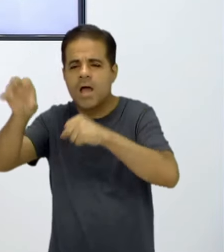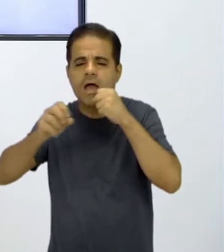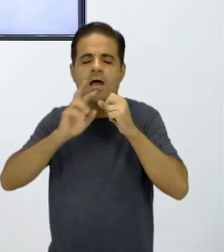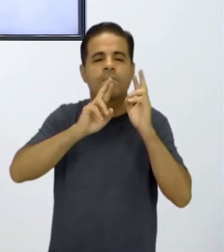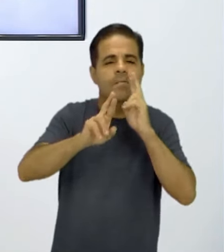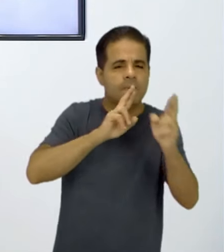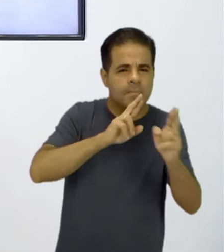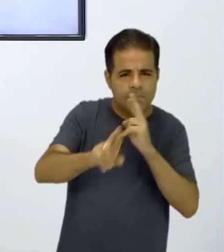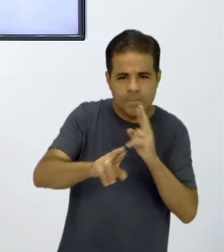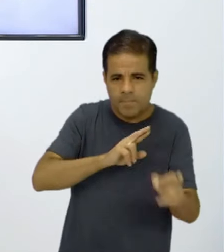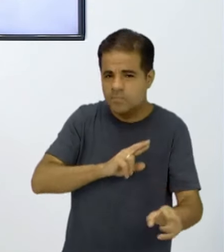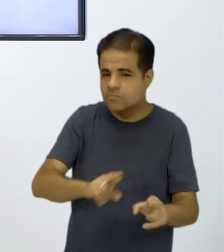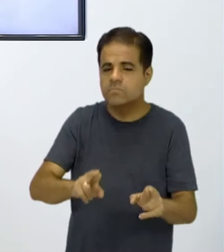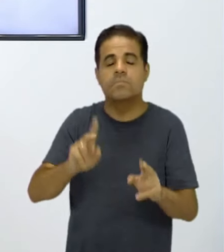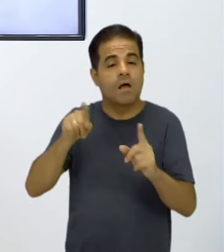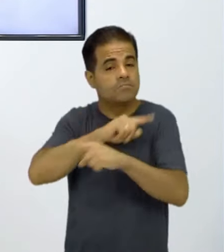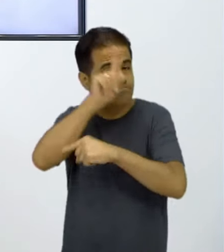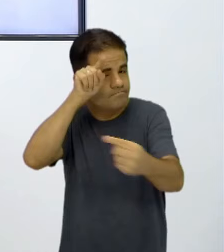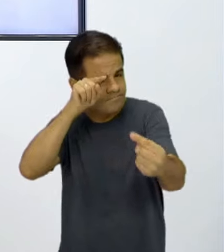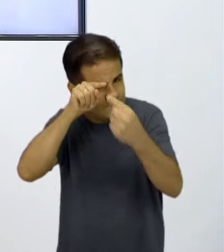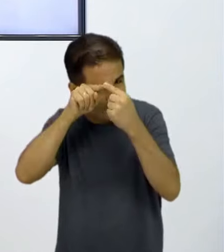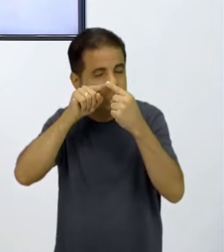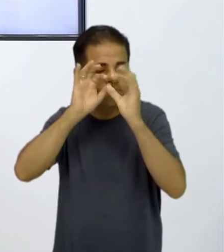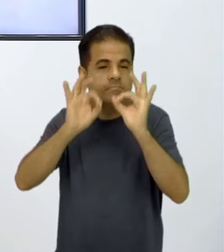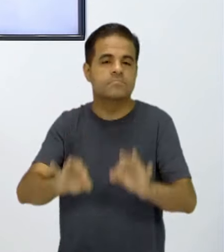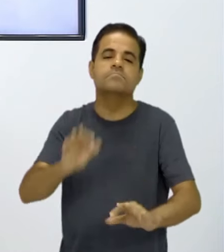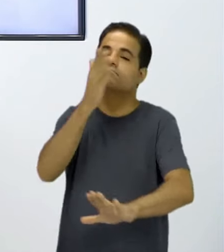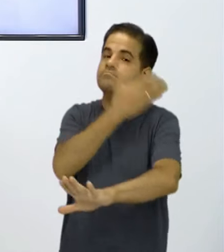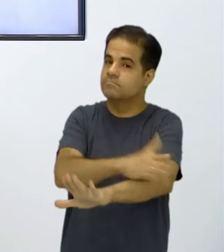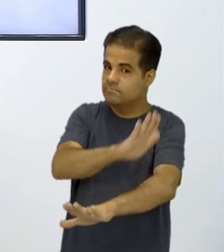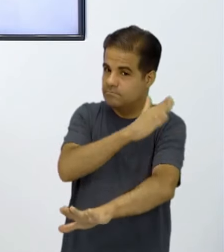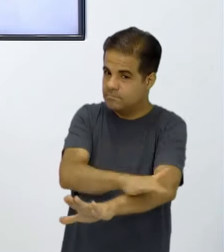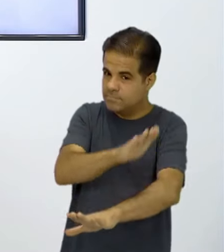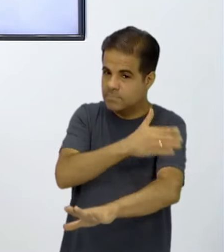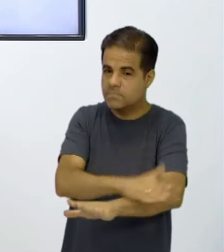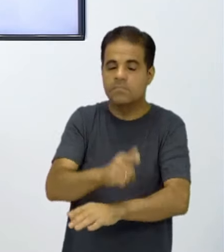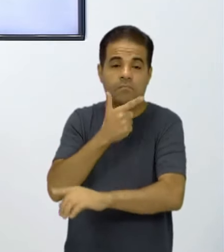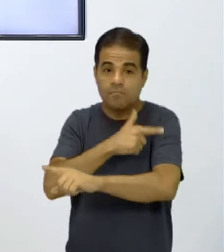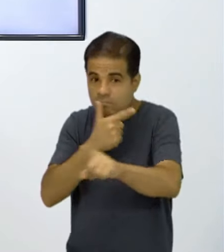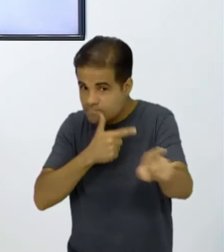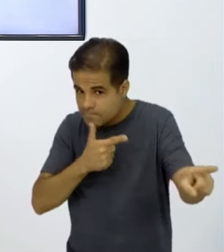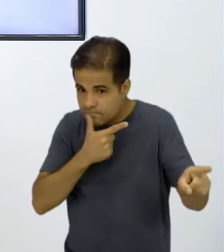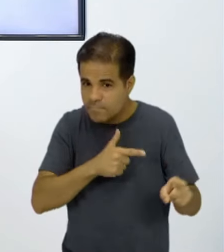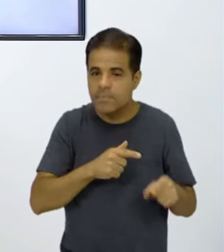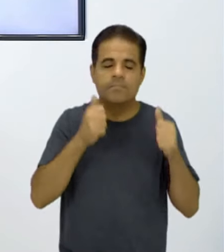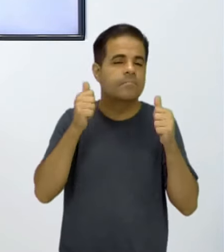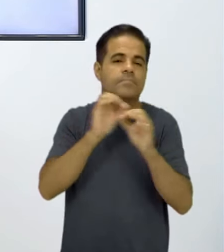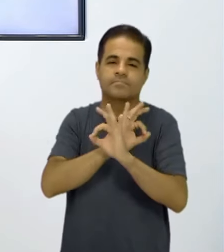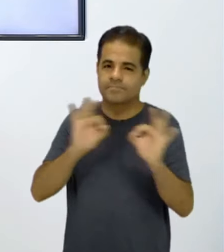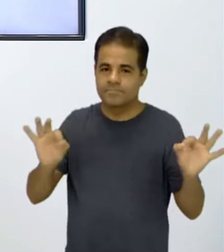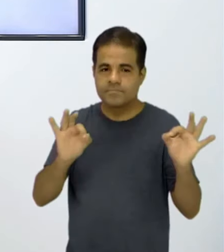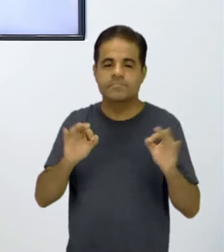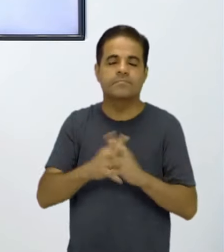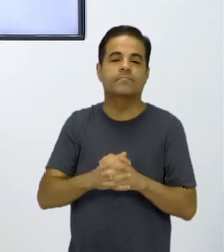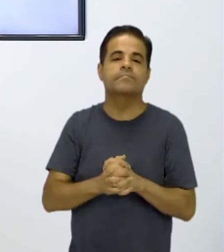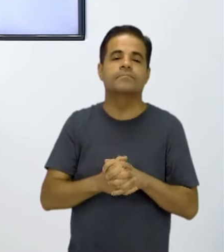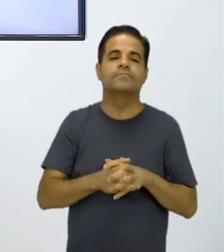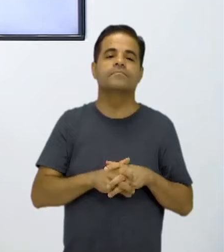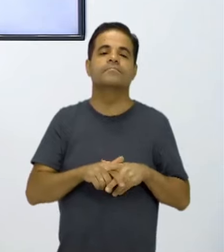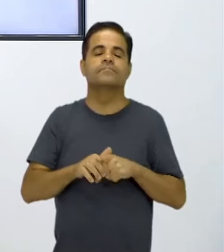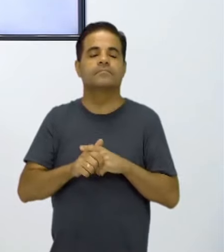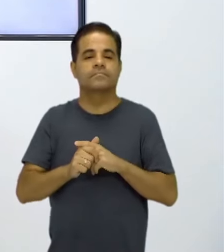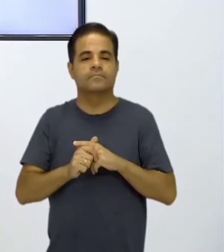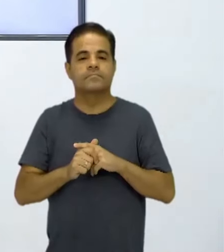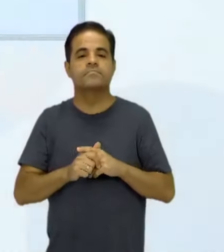essas respostas era o objetivo do exercício então você conseguiu fazer isso Fantástico não deixa